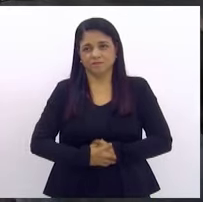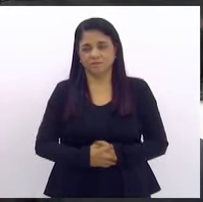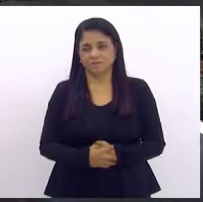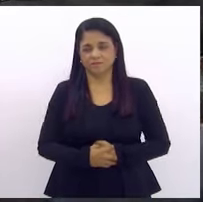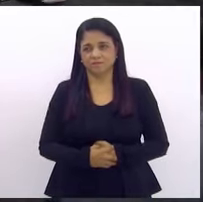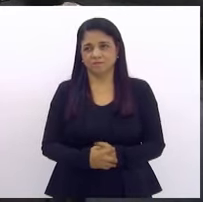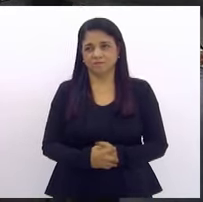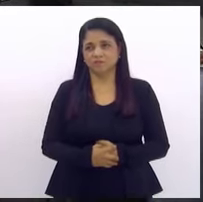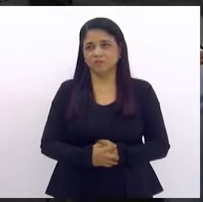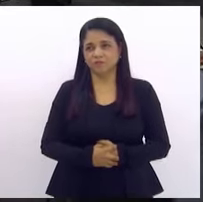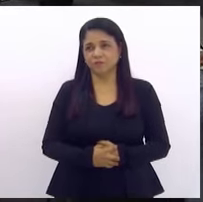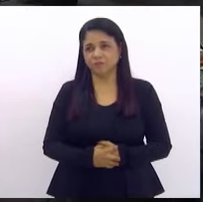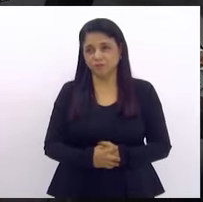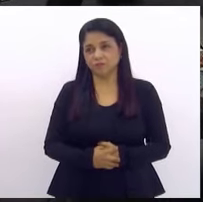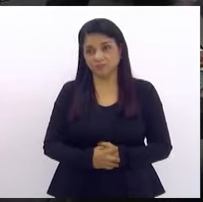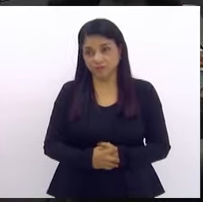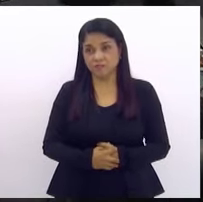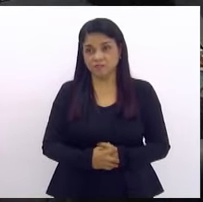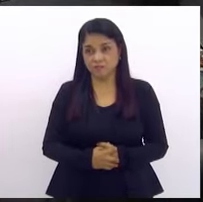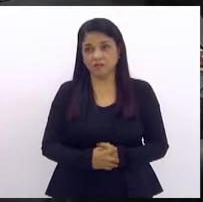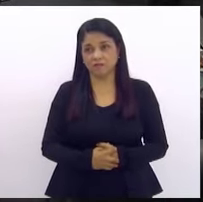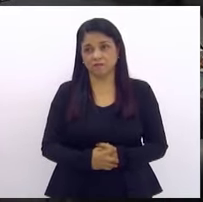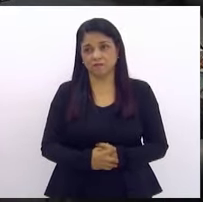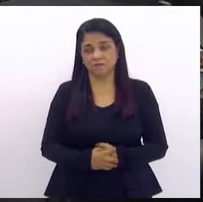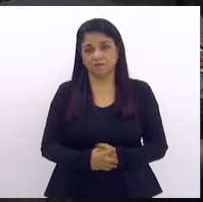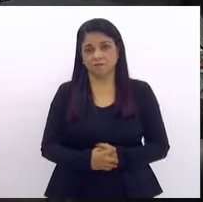Um monte de gente pra.